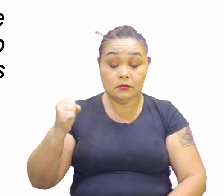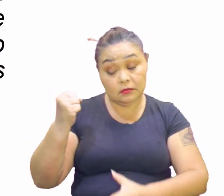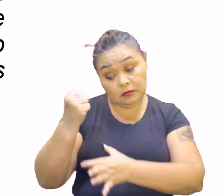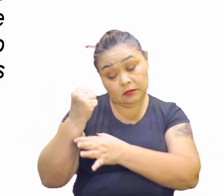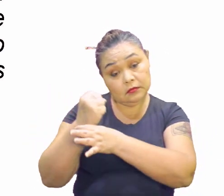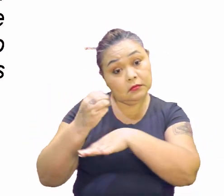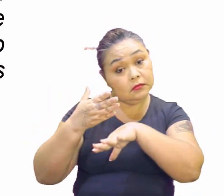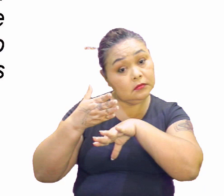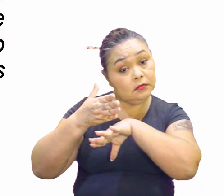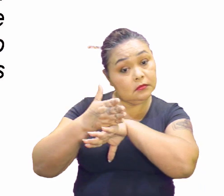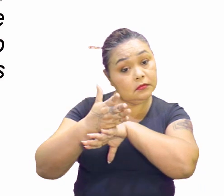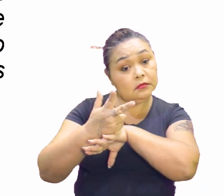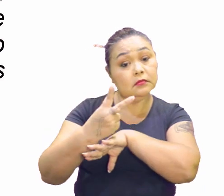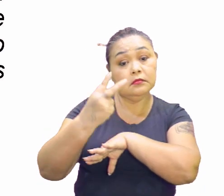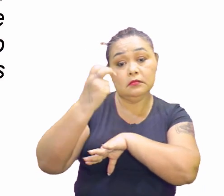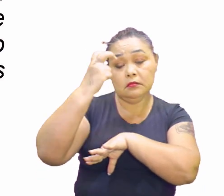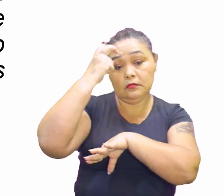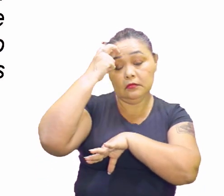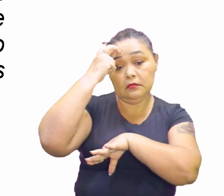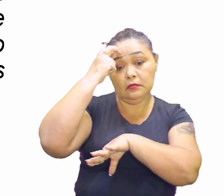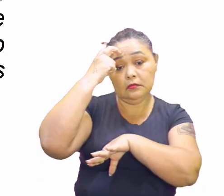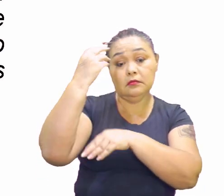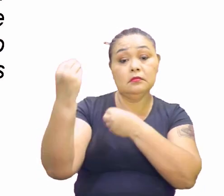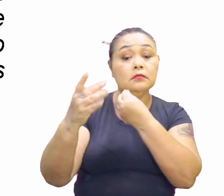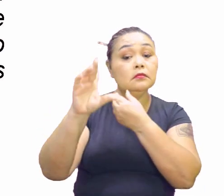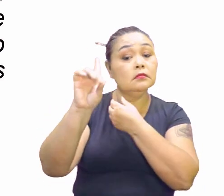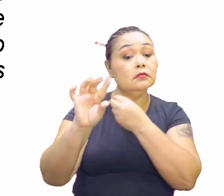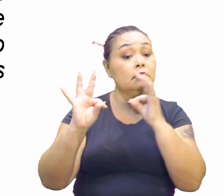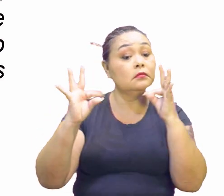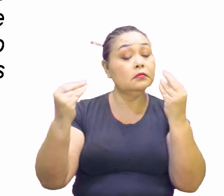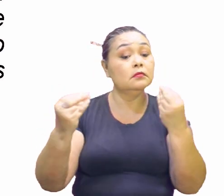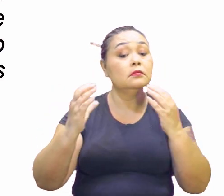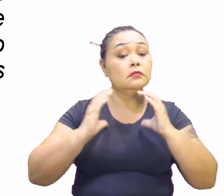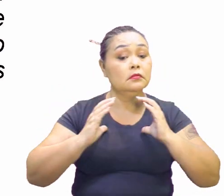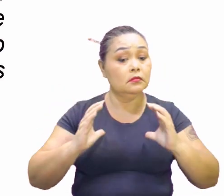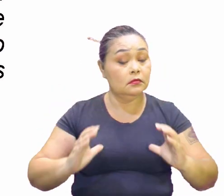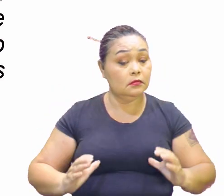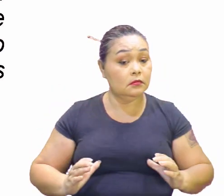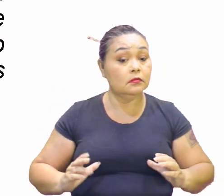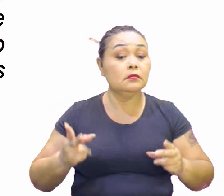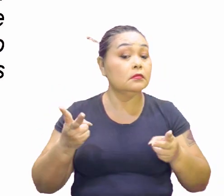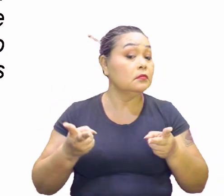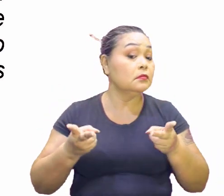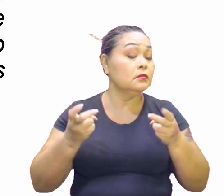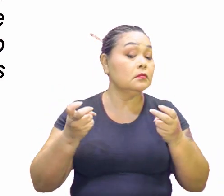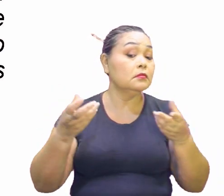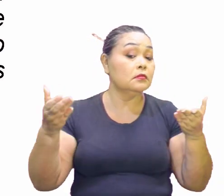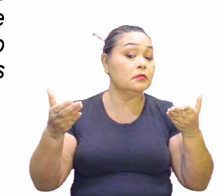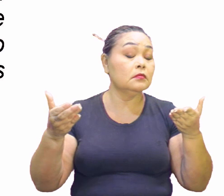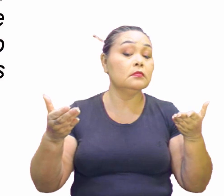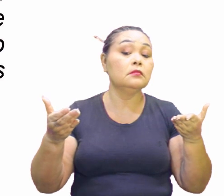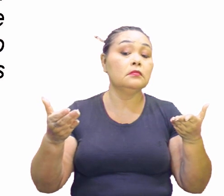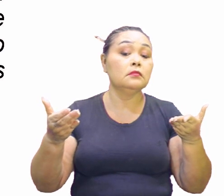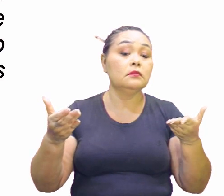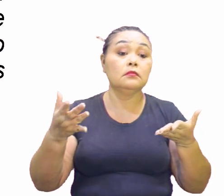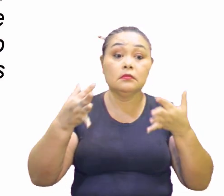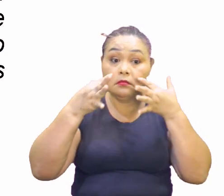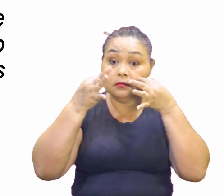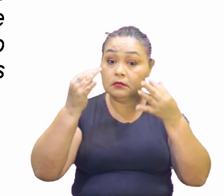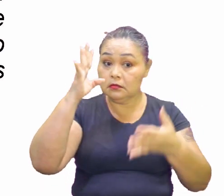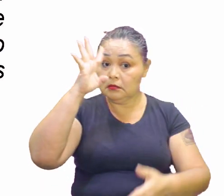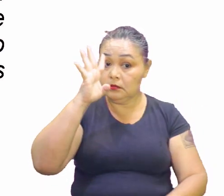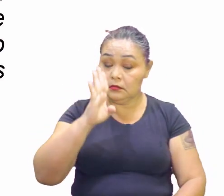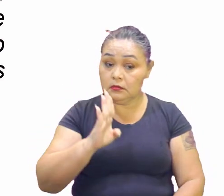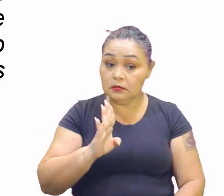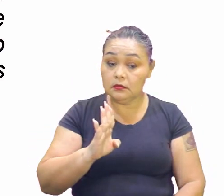1988 assegure o acesso à cultura como direito de todos os cidadãos, percebe-se que, na